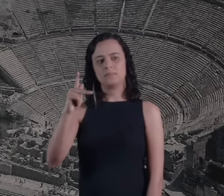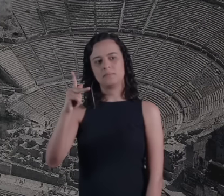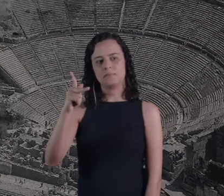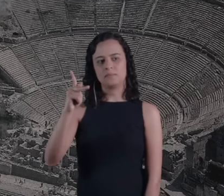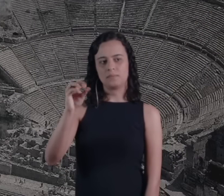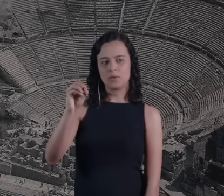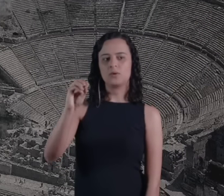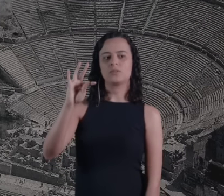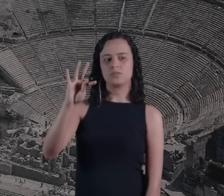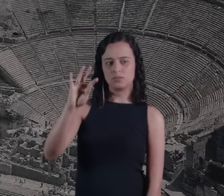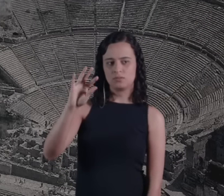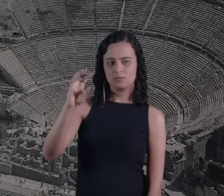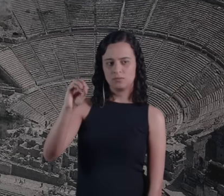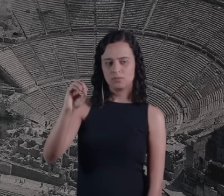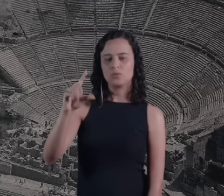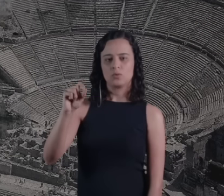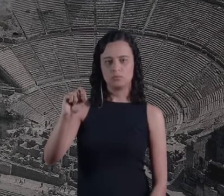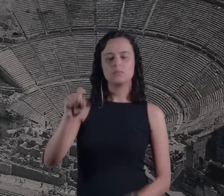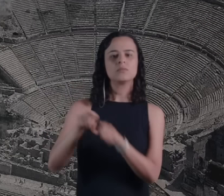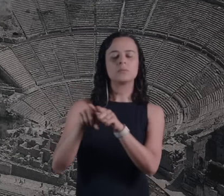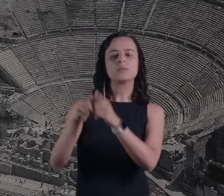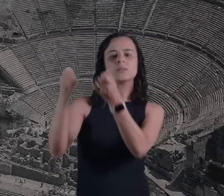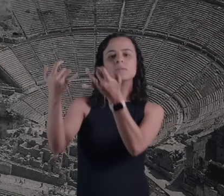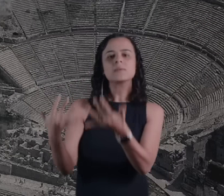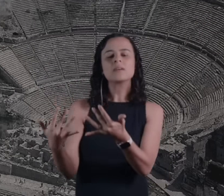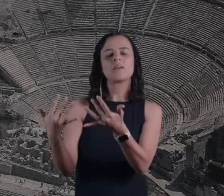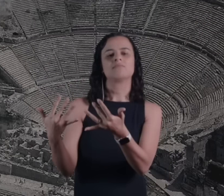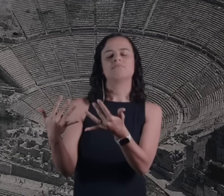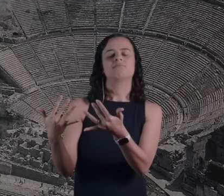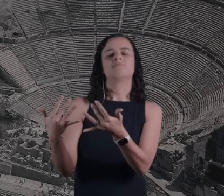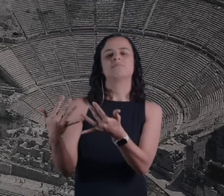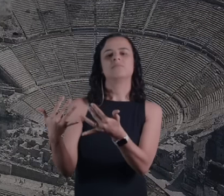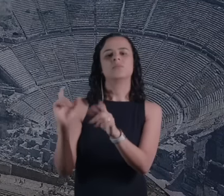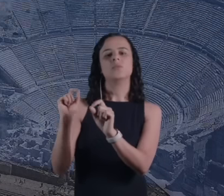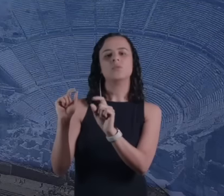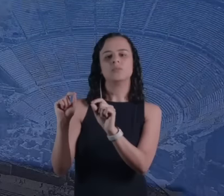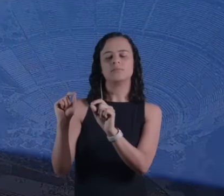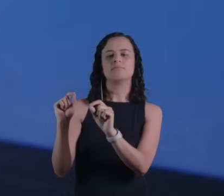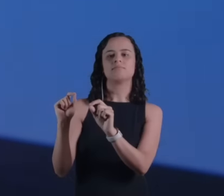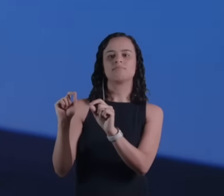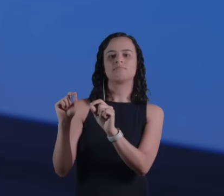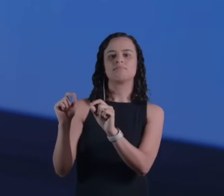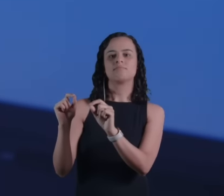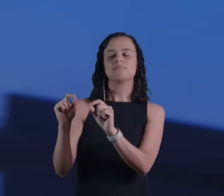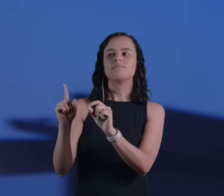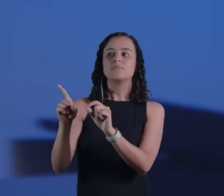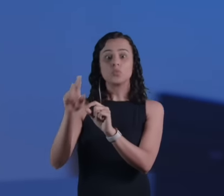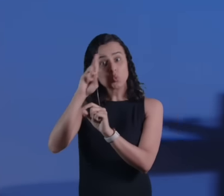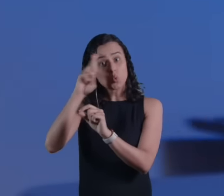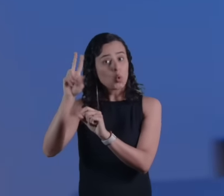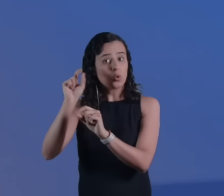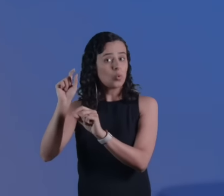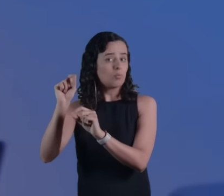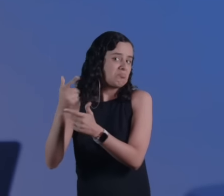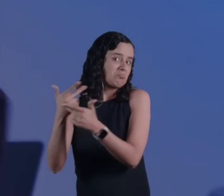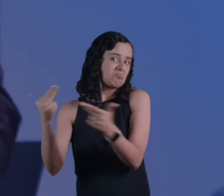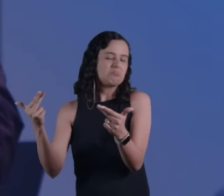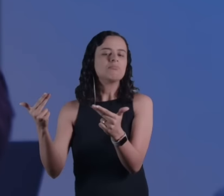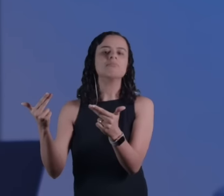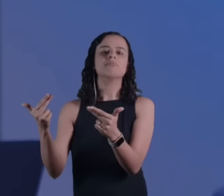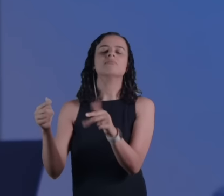revela procedência quanto o genitivo de posse. Então,